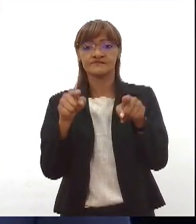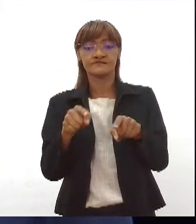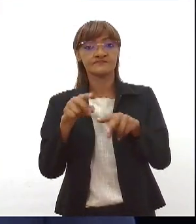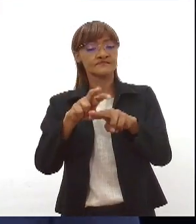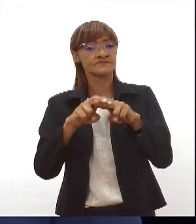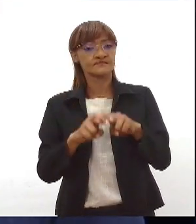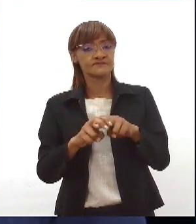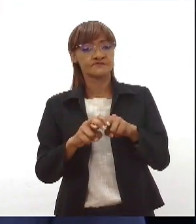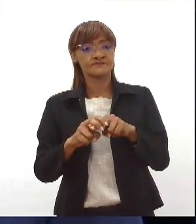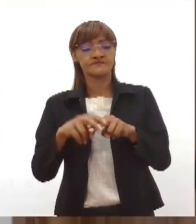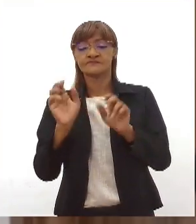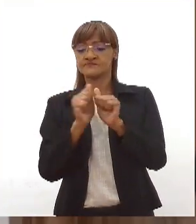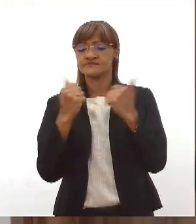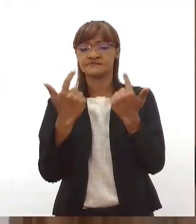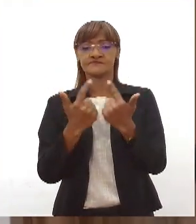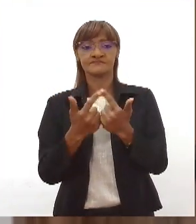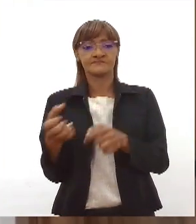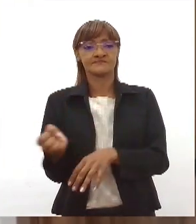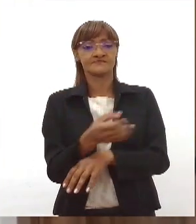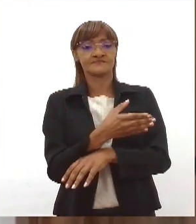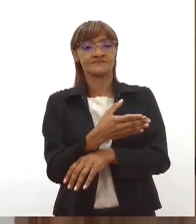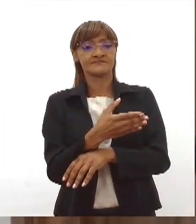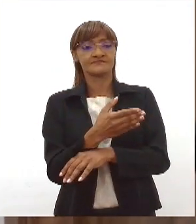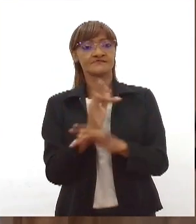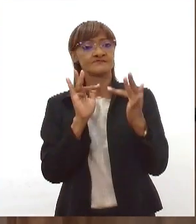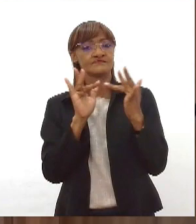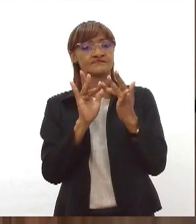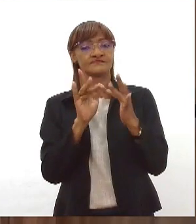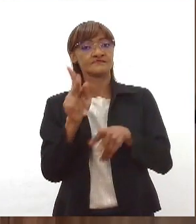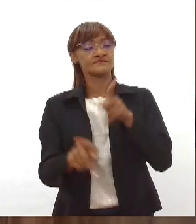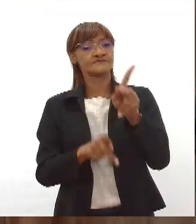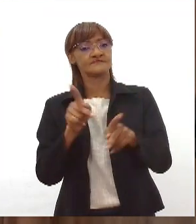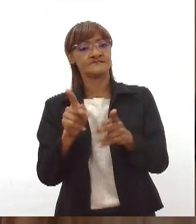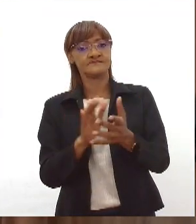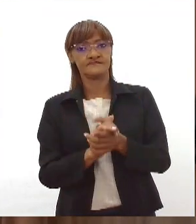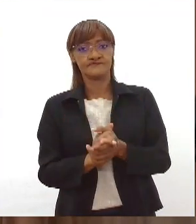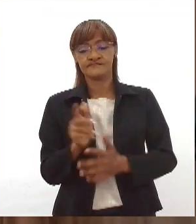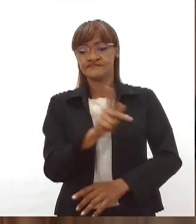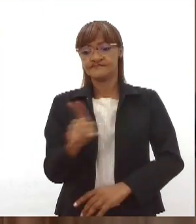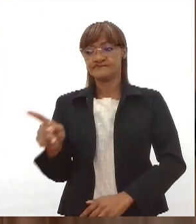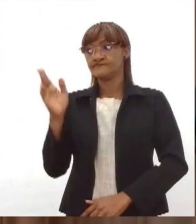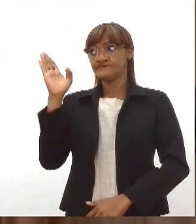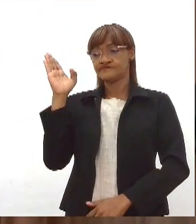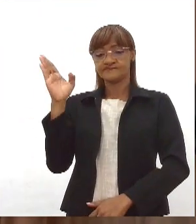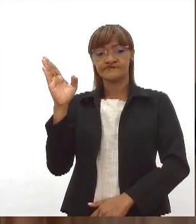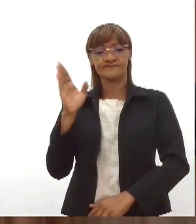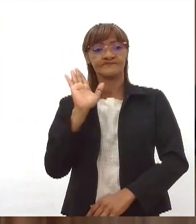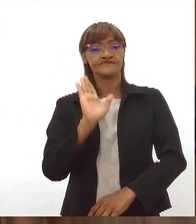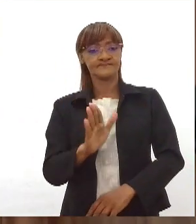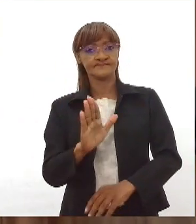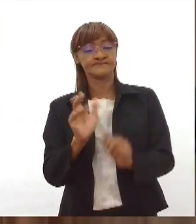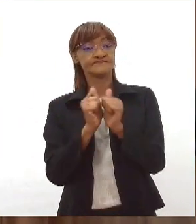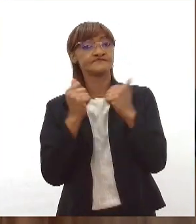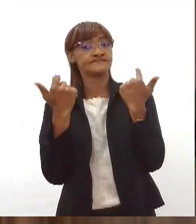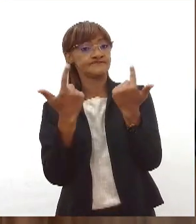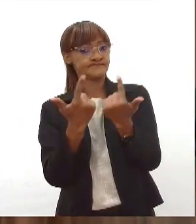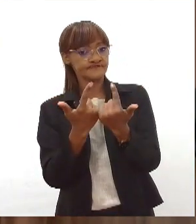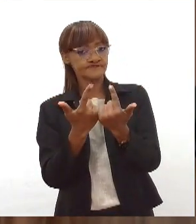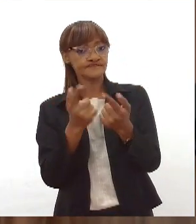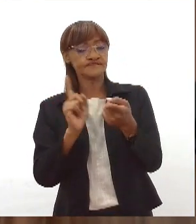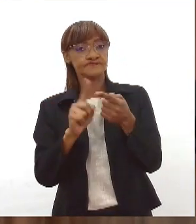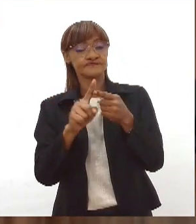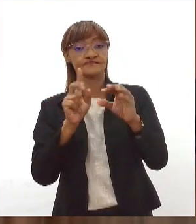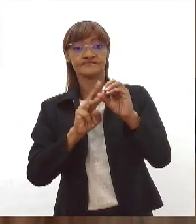mais moderna e próxima do povo para o presidente do Sindicato dos Servidores da Alécio Antônio Geraldo da Silva a despedida